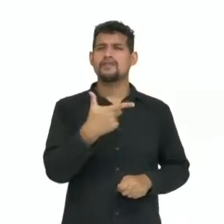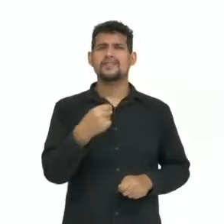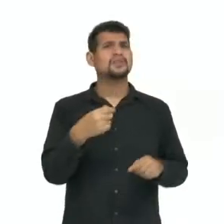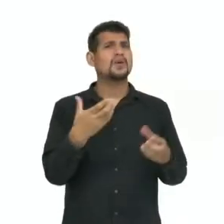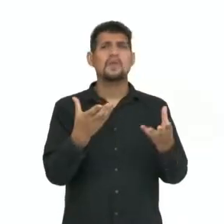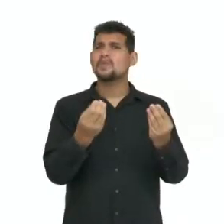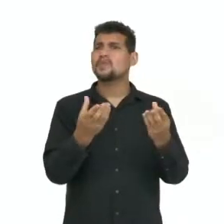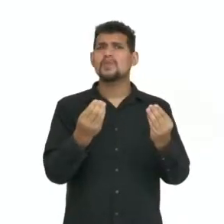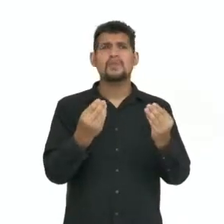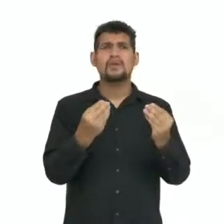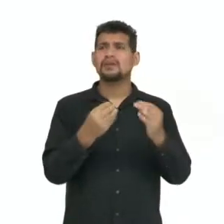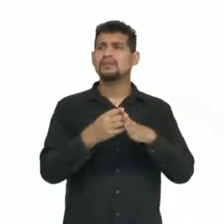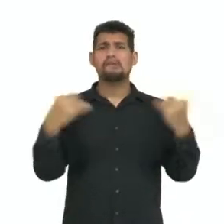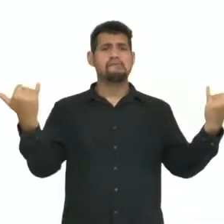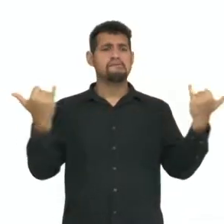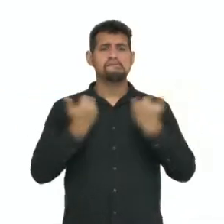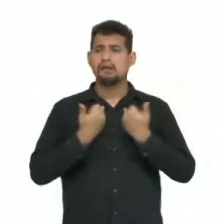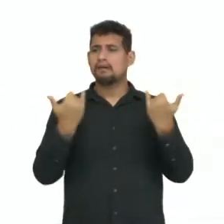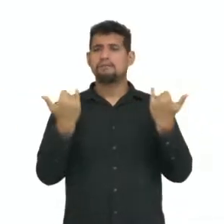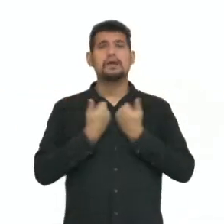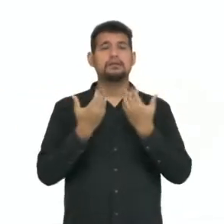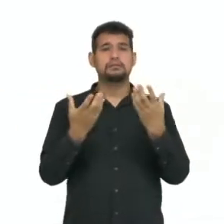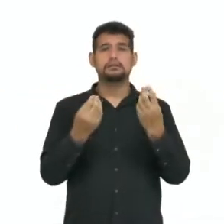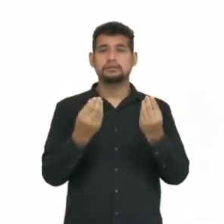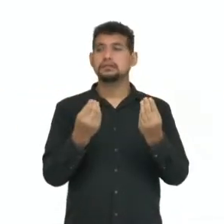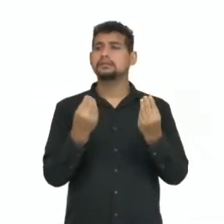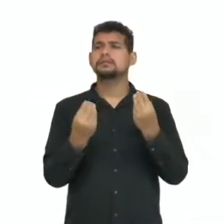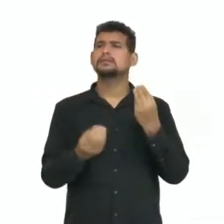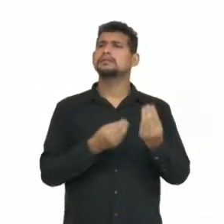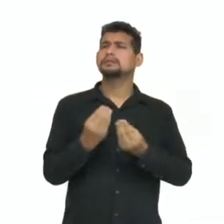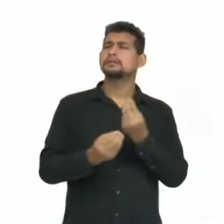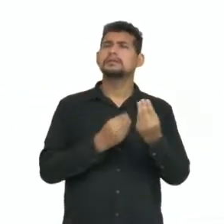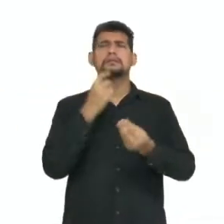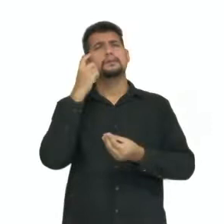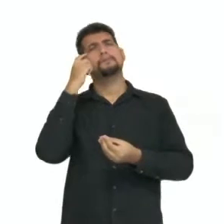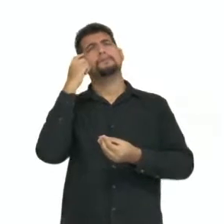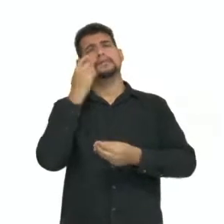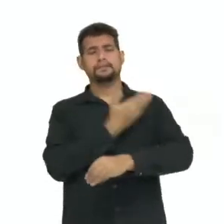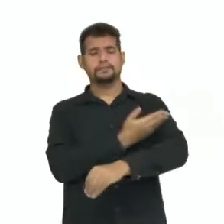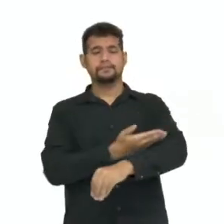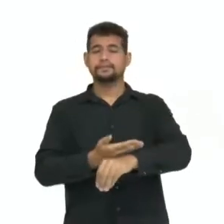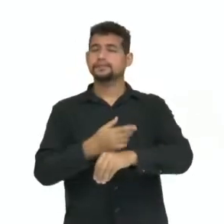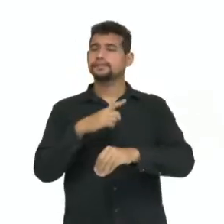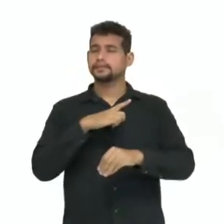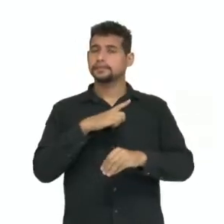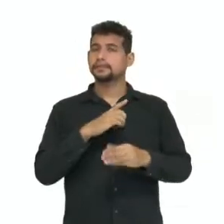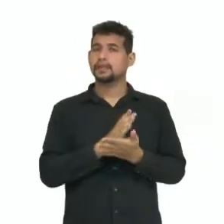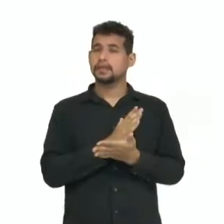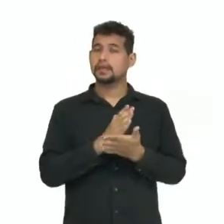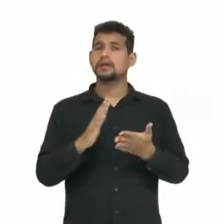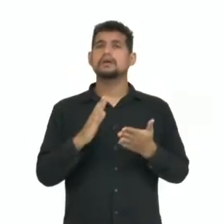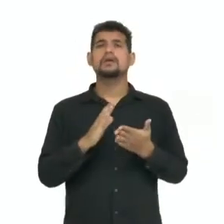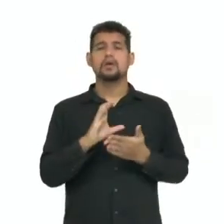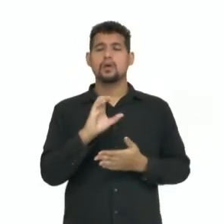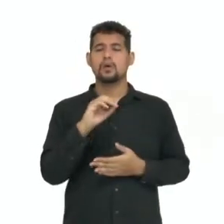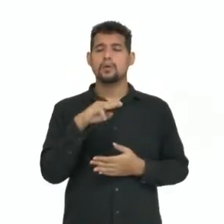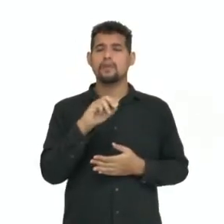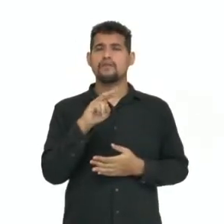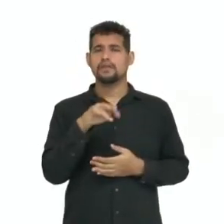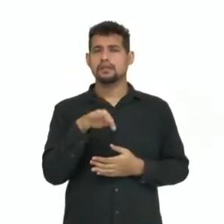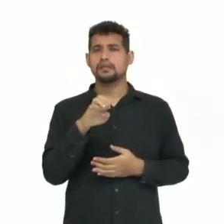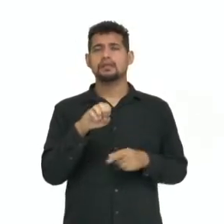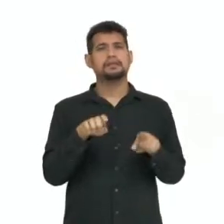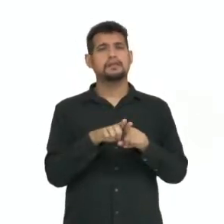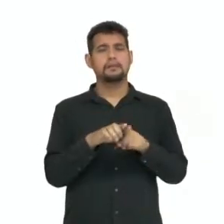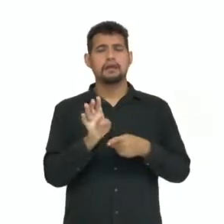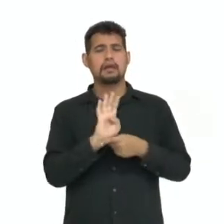que ensejam reflexões e adoção de comportamentos. Embora tenha sido até certo ponto comovente a retomada dos